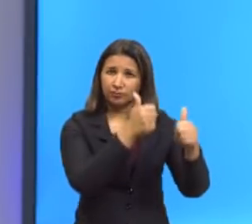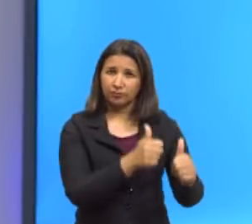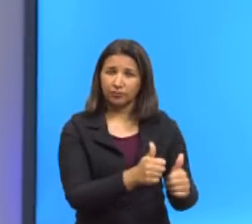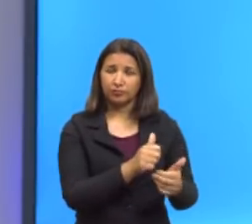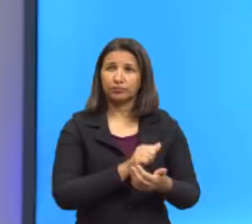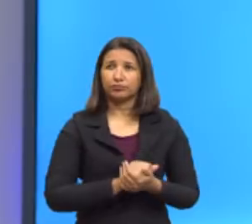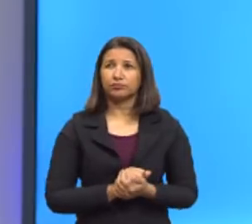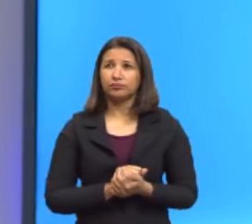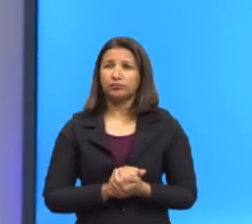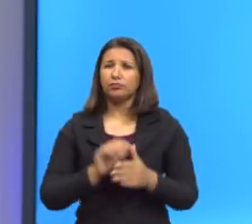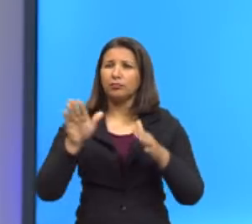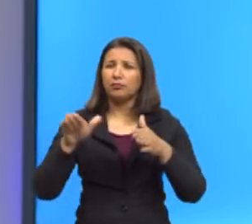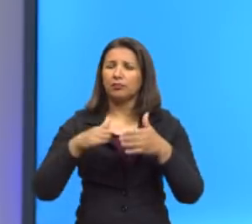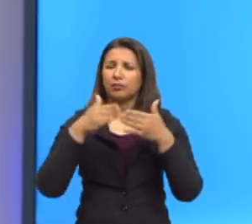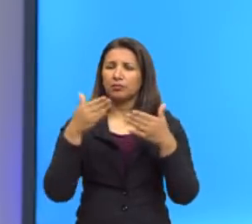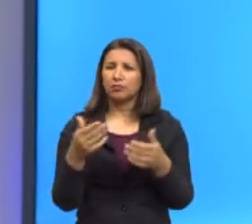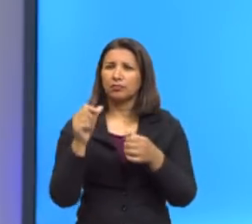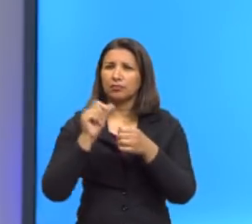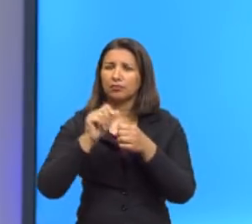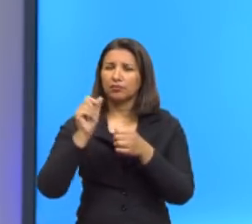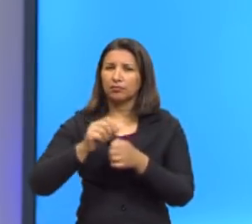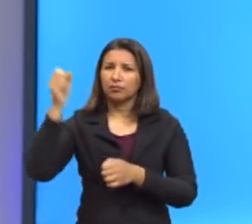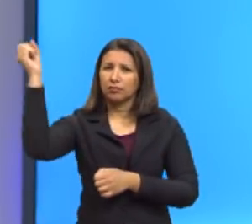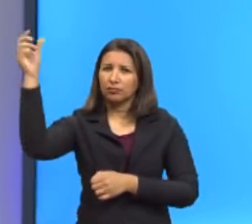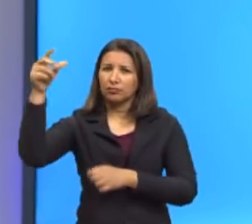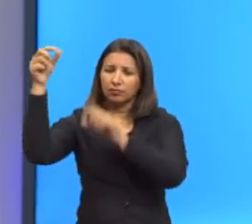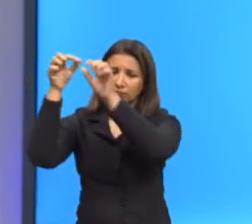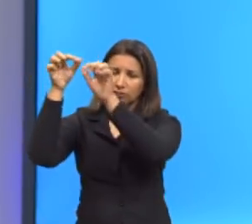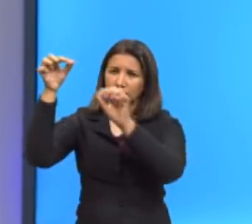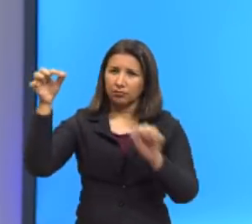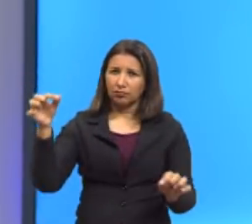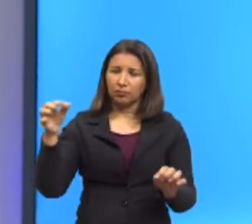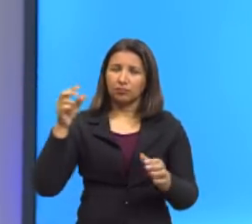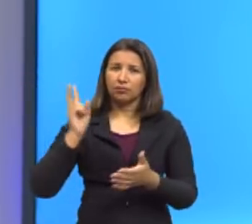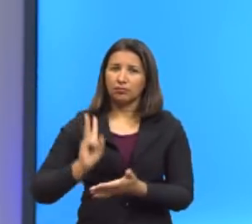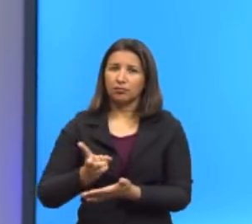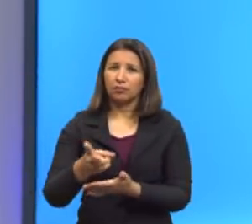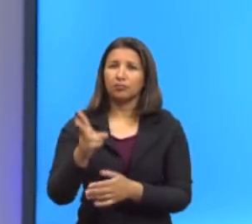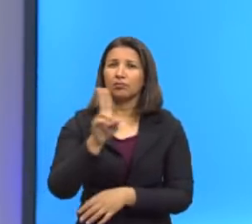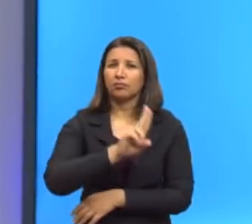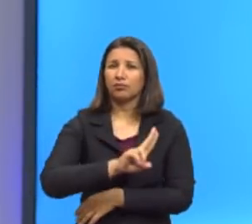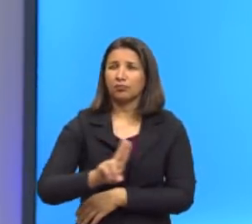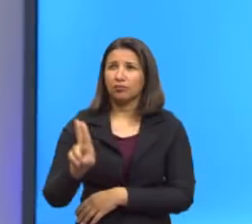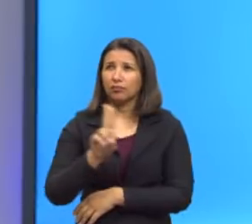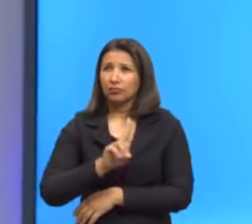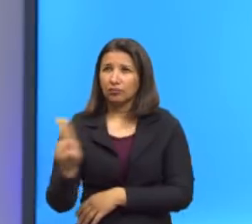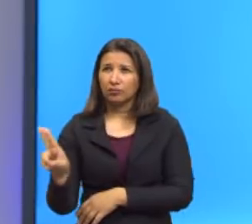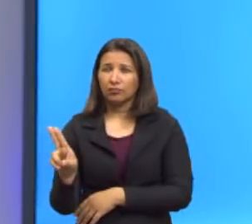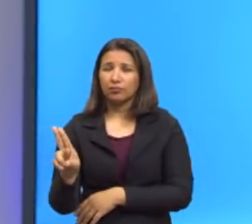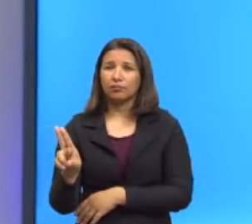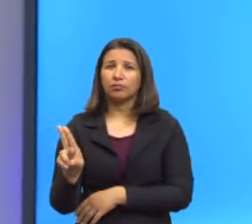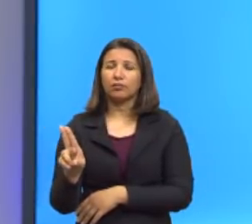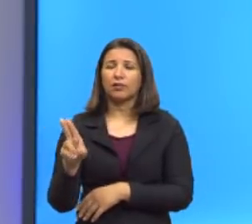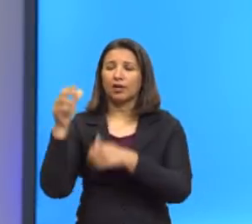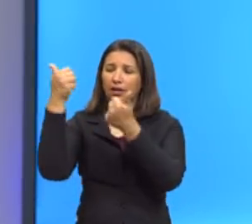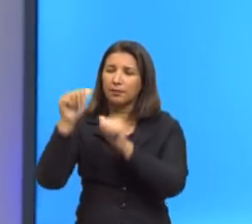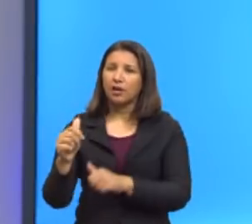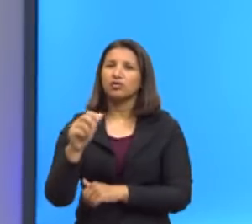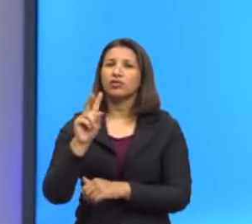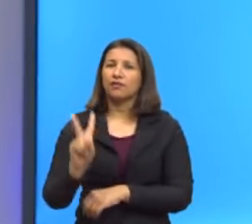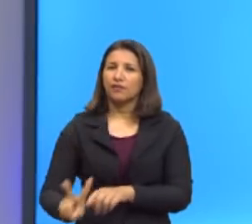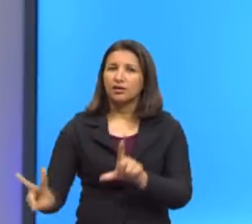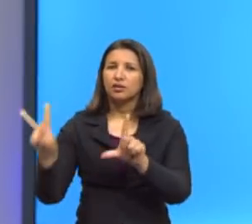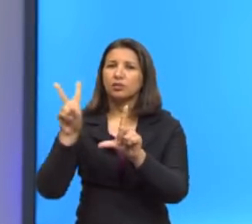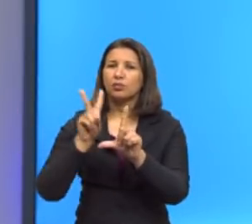pelo prolongamento dos raios que refletiram, ela é chamada de imagem virtual. E ela é